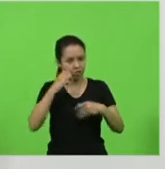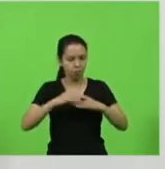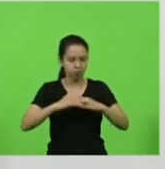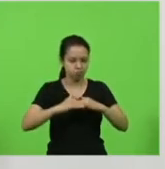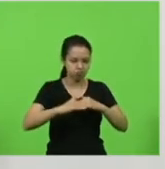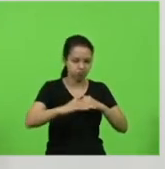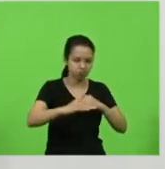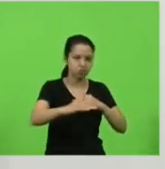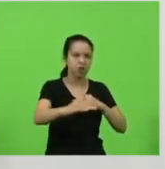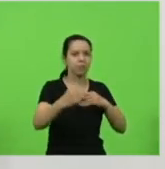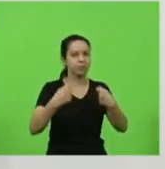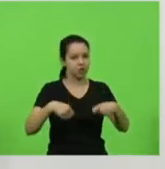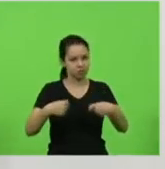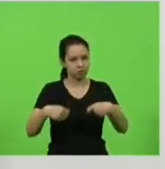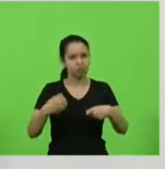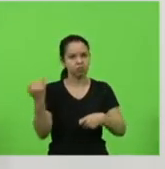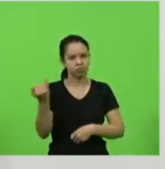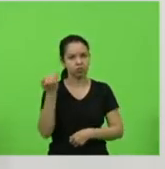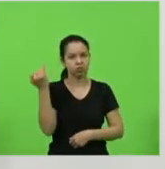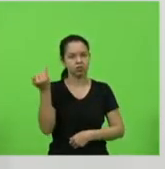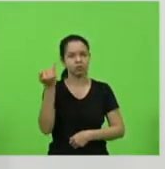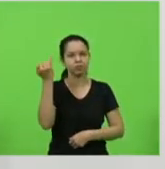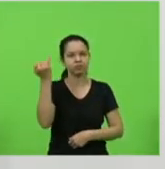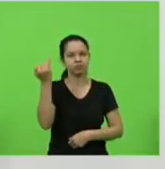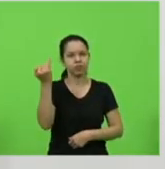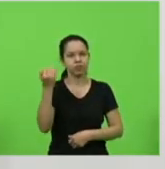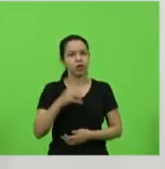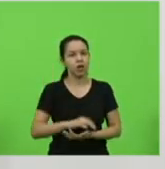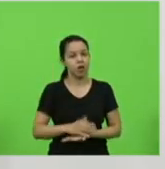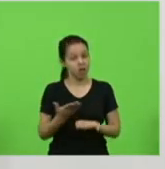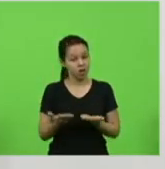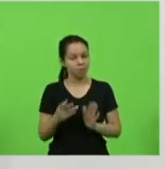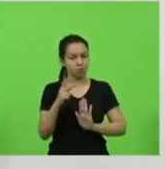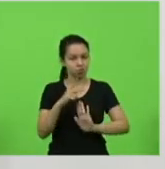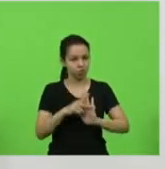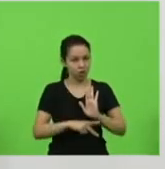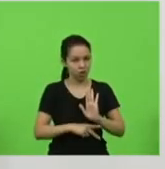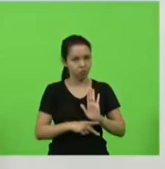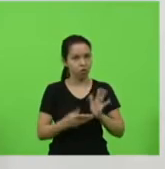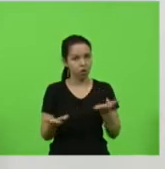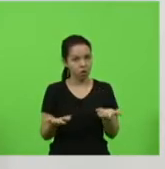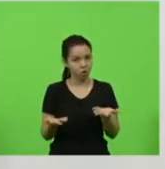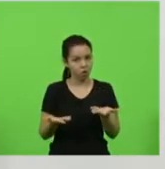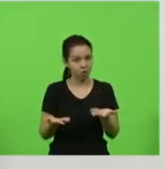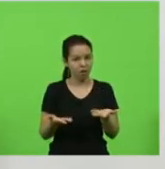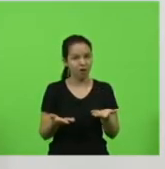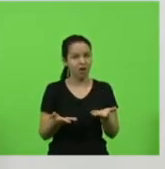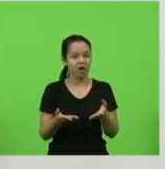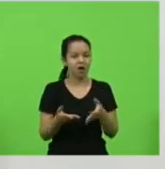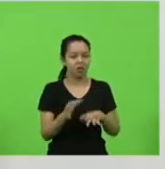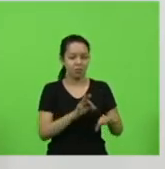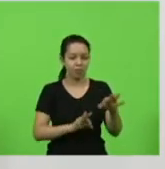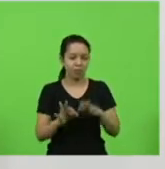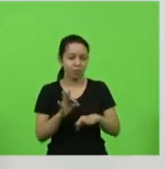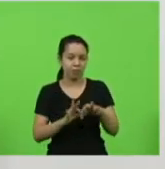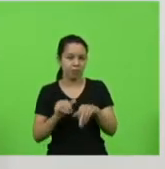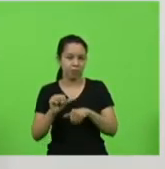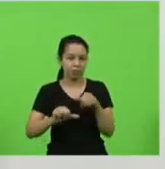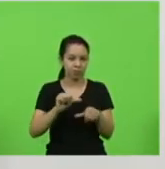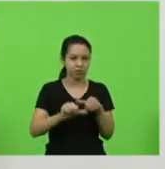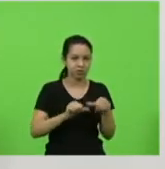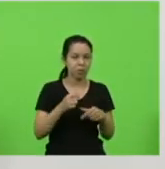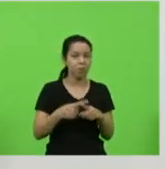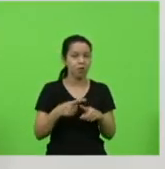o secretário Tiago, está em fase de adequação, porque era um projeto muito antigo, e para